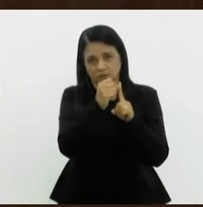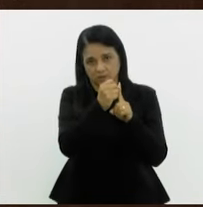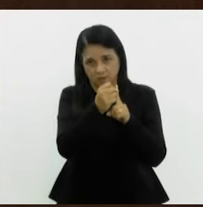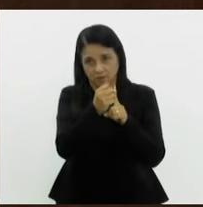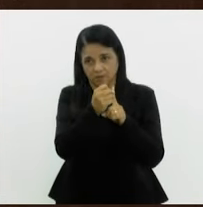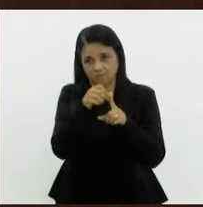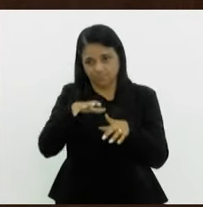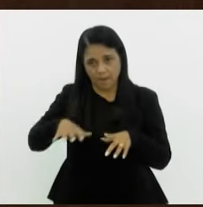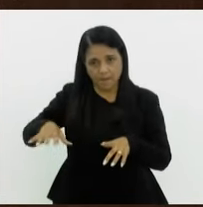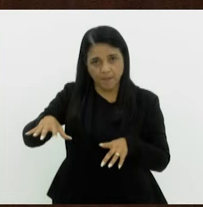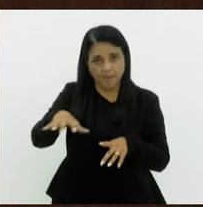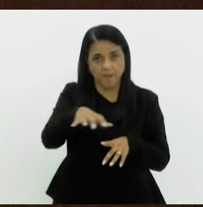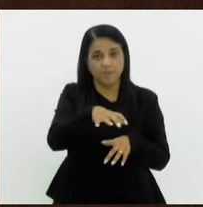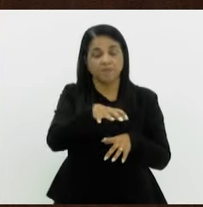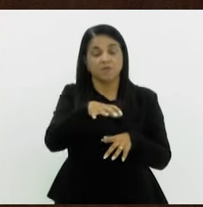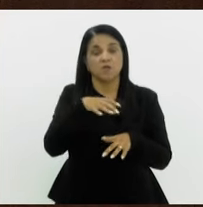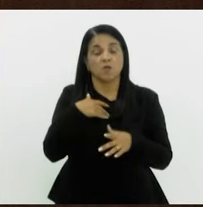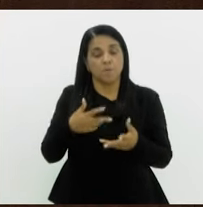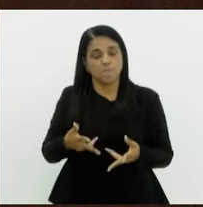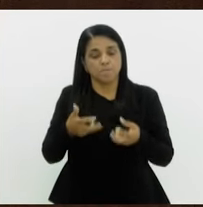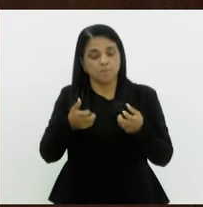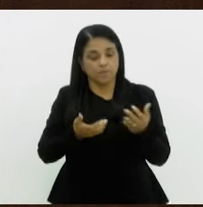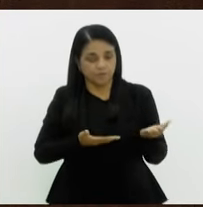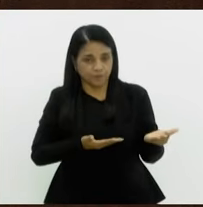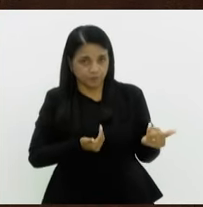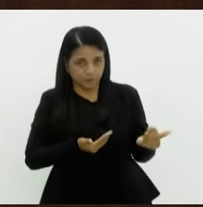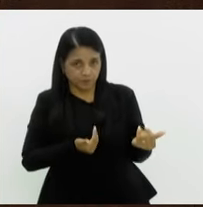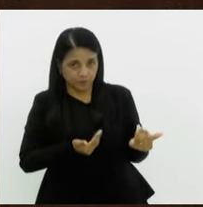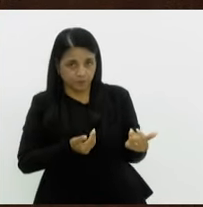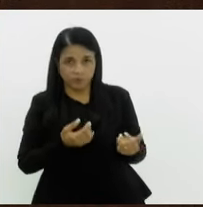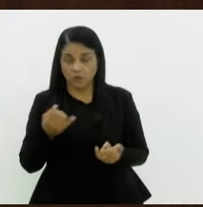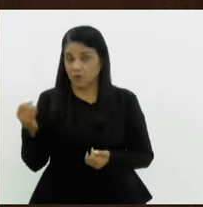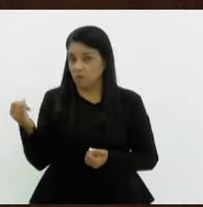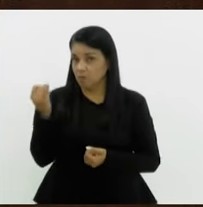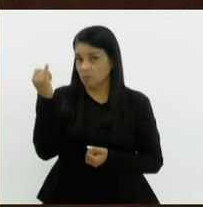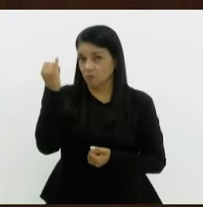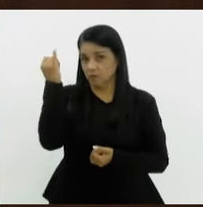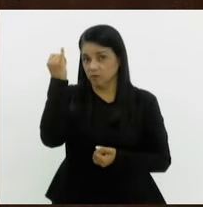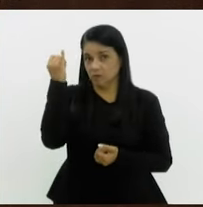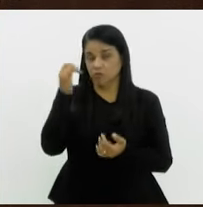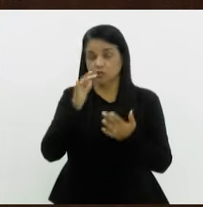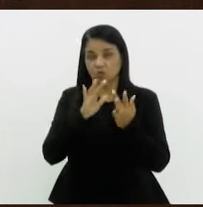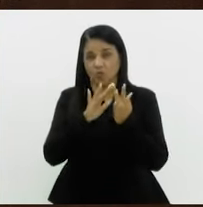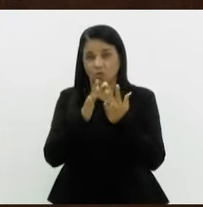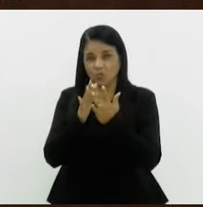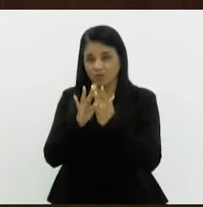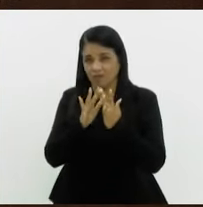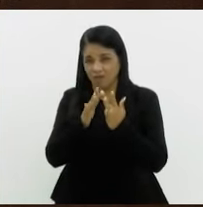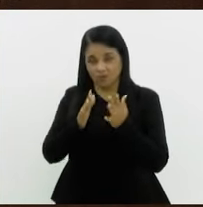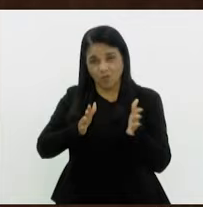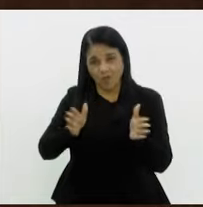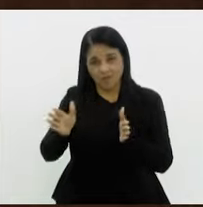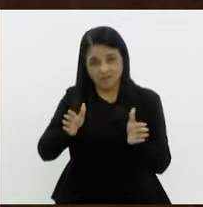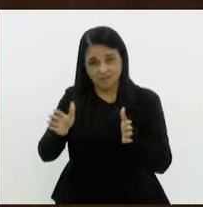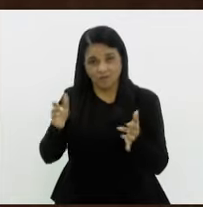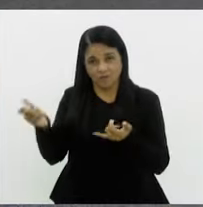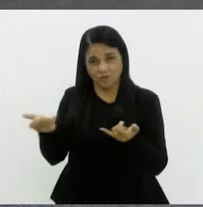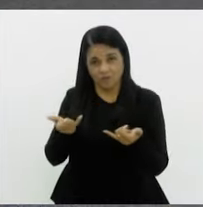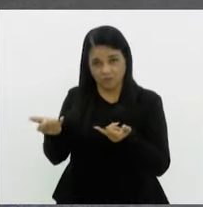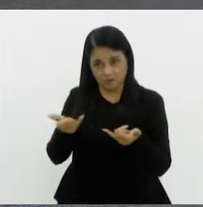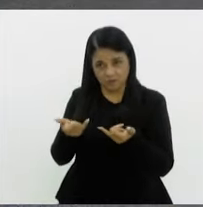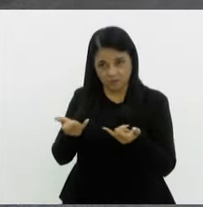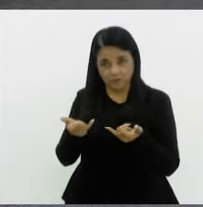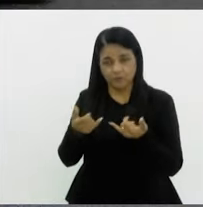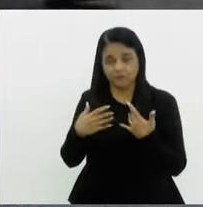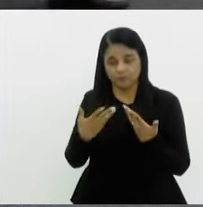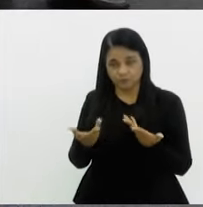vejo que a juventude... especialmente, é muito importante ter contato, ter acesso a essas informações.